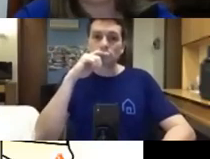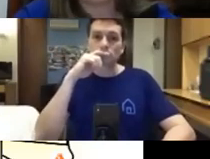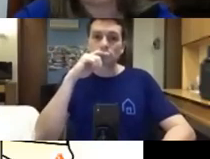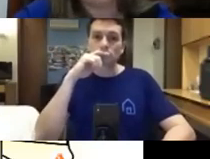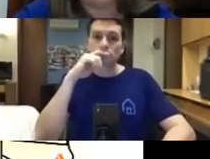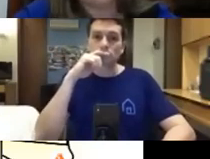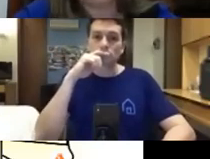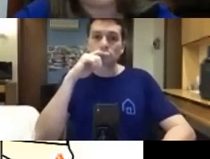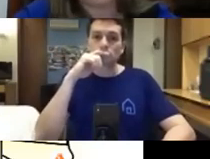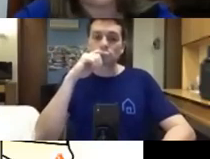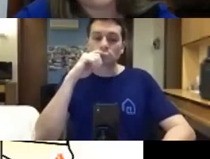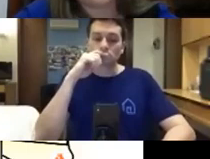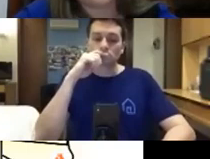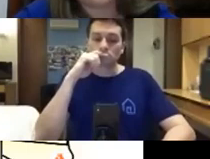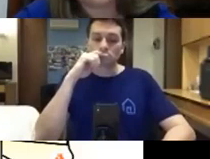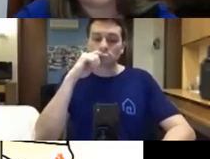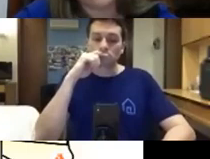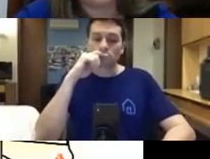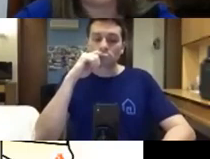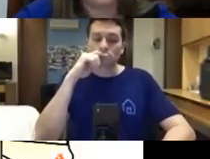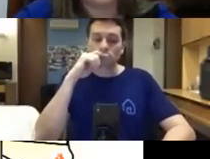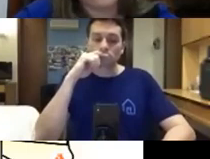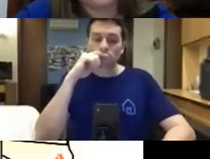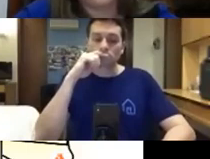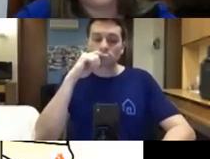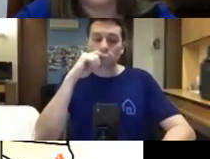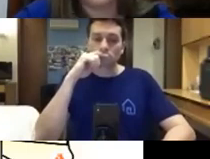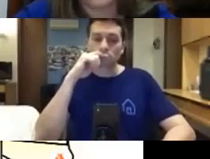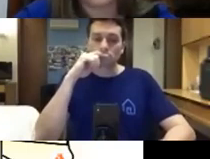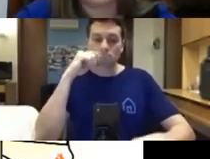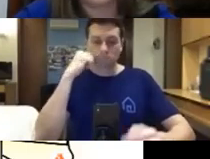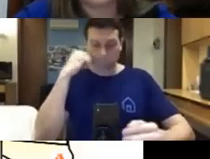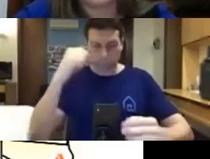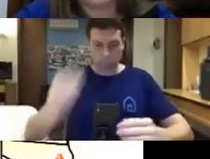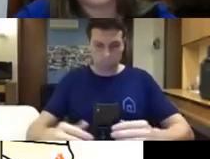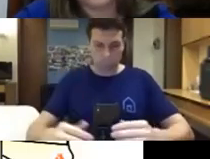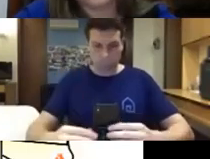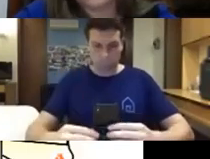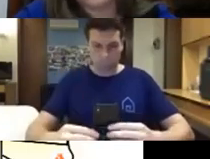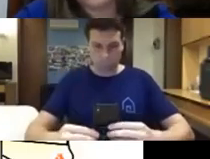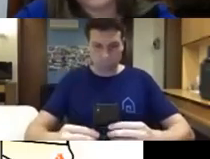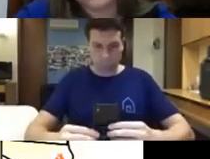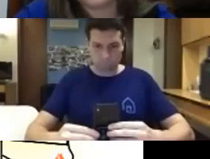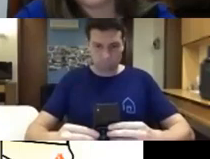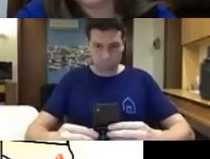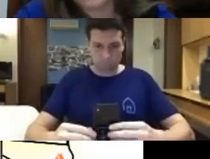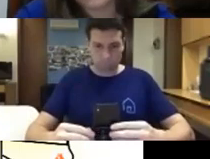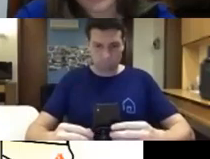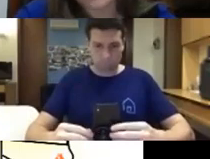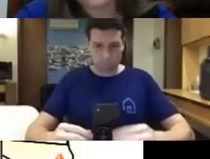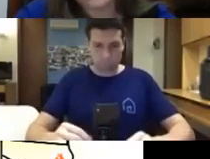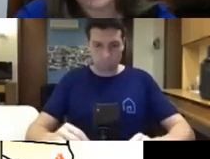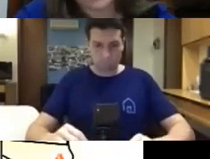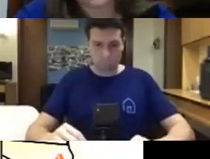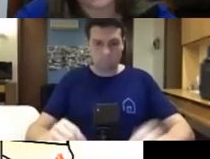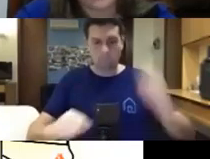caso, e vai me gerar esse esforço secundário. Se a gente fala ali num pilar, por exemplo, de canto ou de